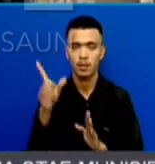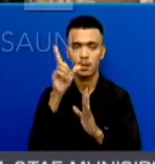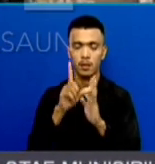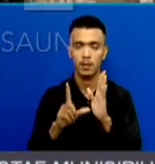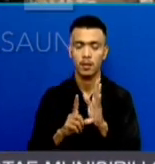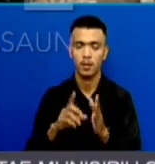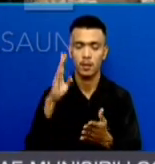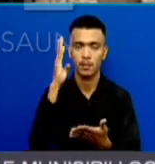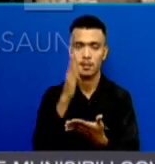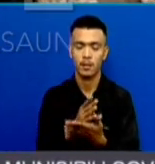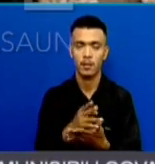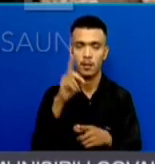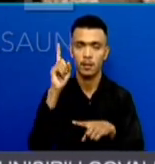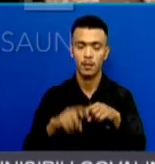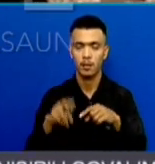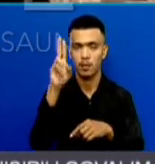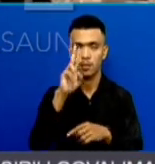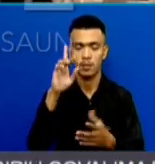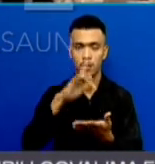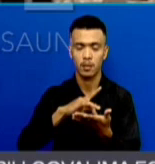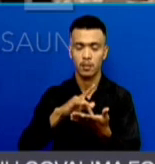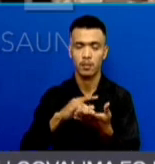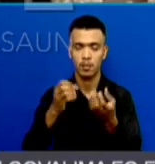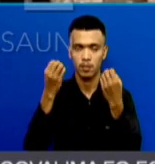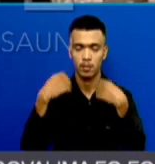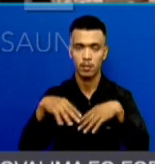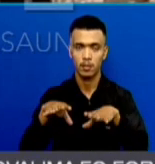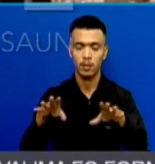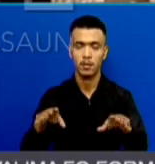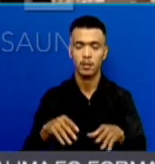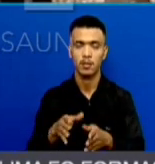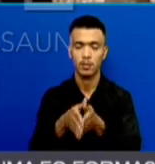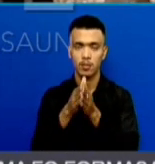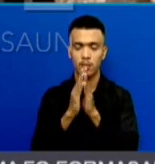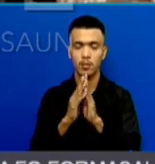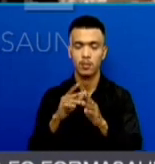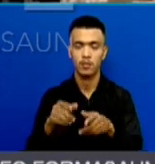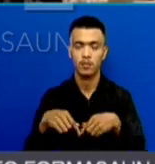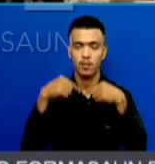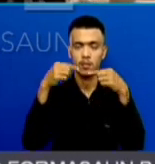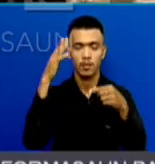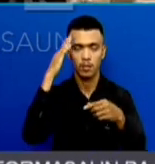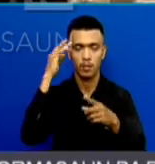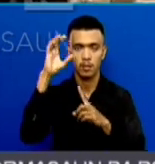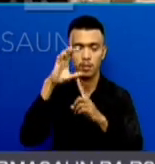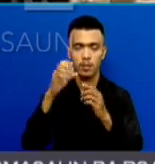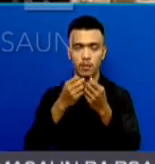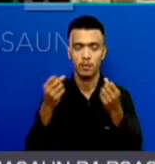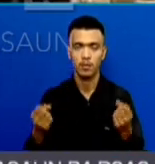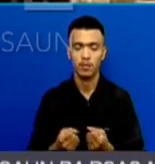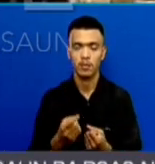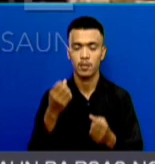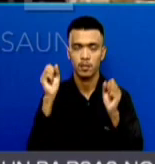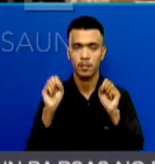tuha ne label mabe tene komunidade se ne sempre usa elade ne be fo anu bai tene sipsuko se be le karik de ham bai